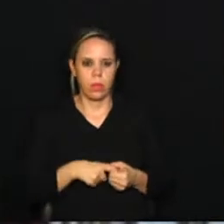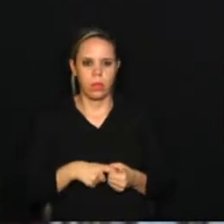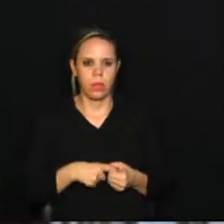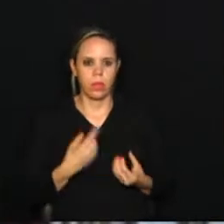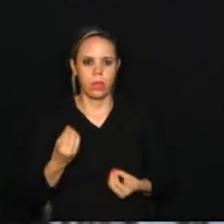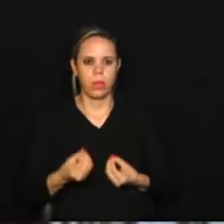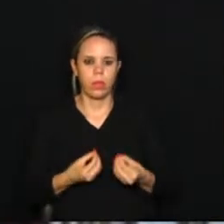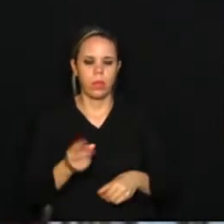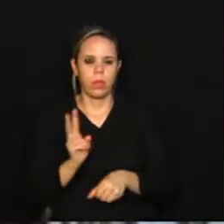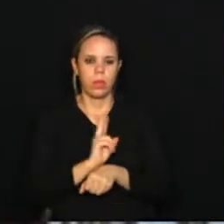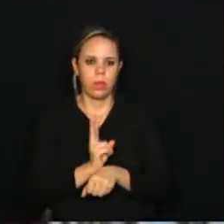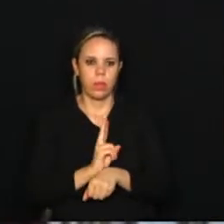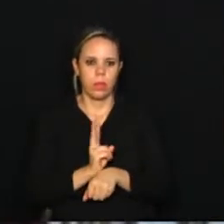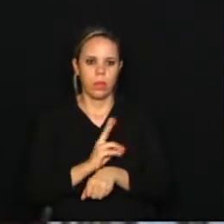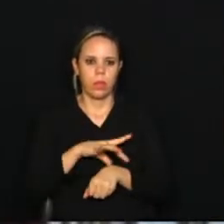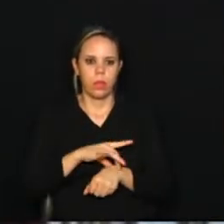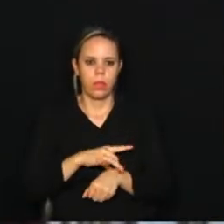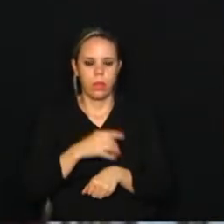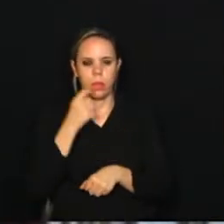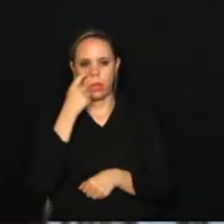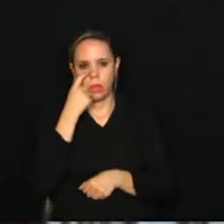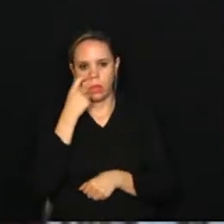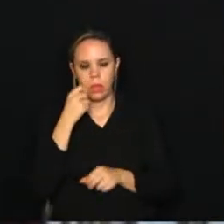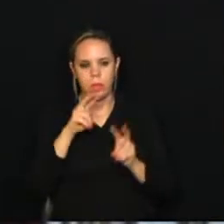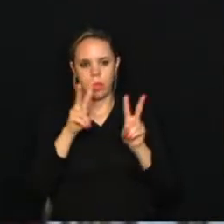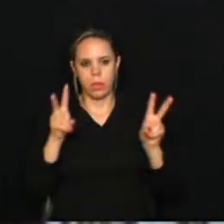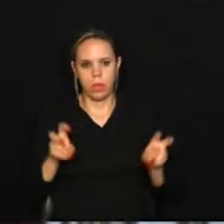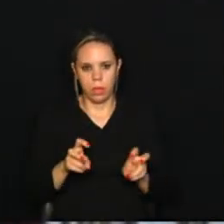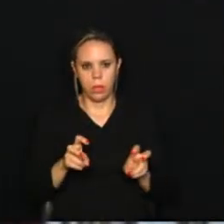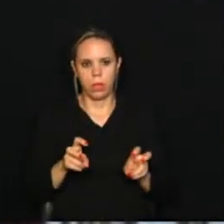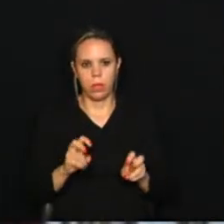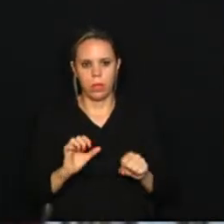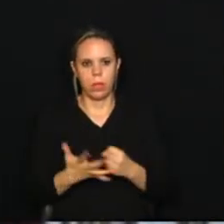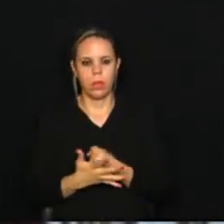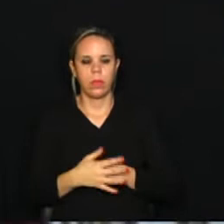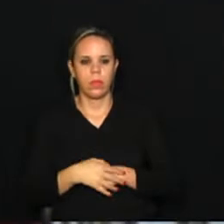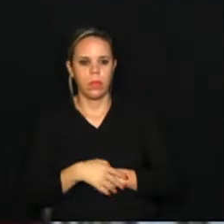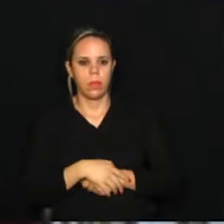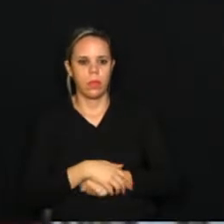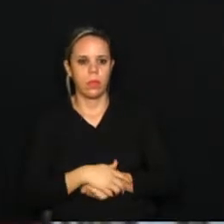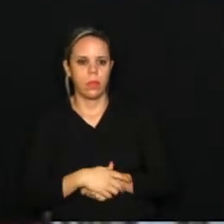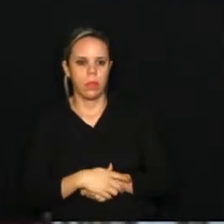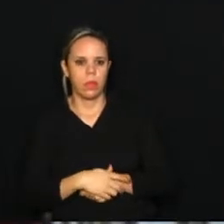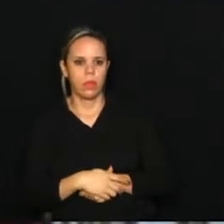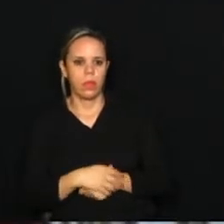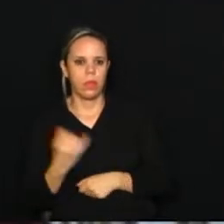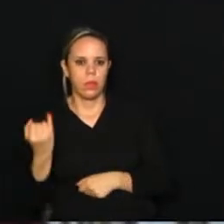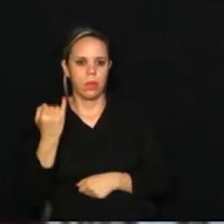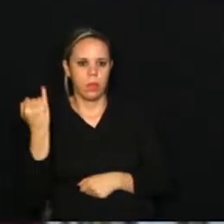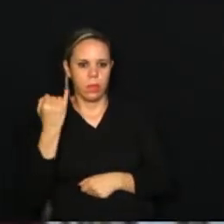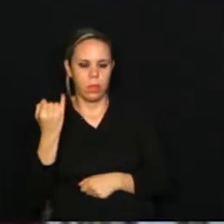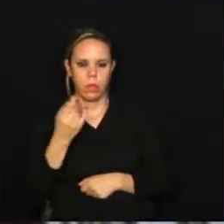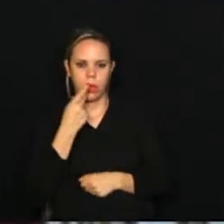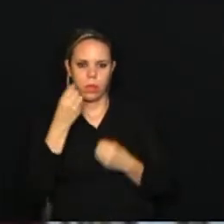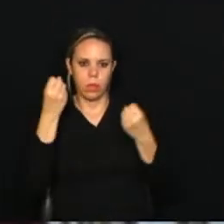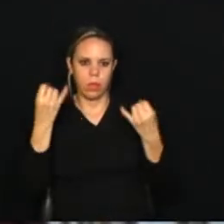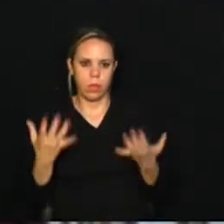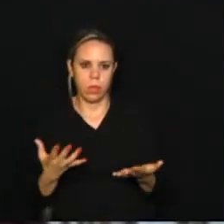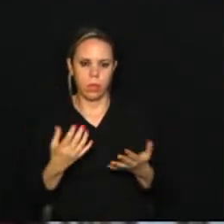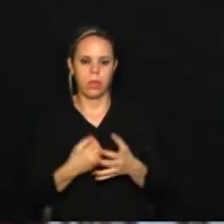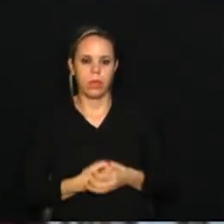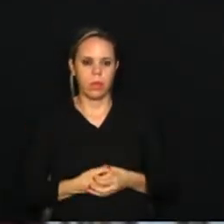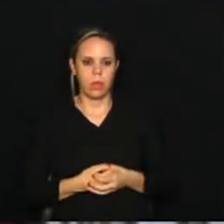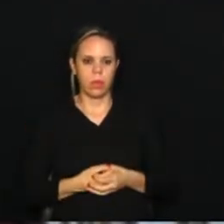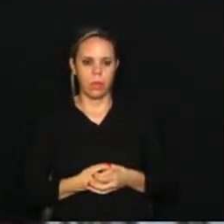com segurança em relação à pandemia. É importante destacar